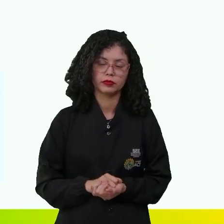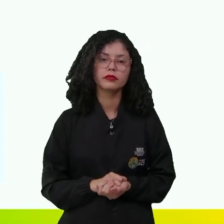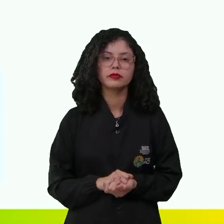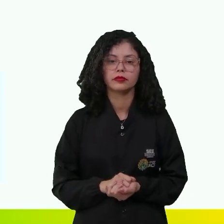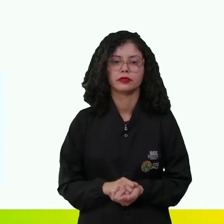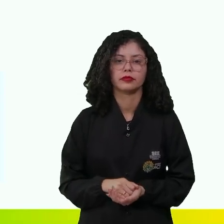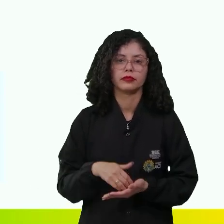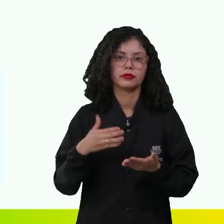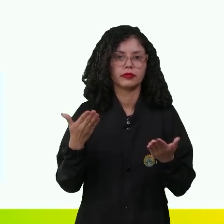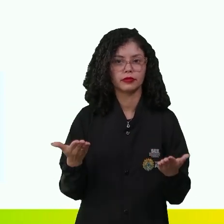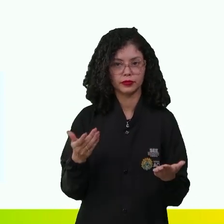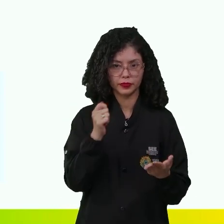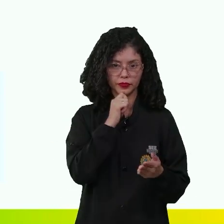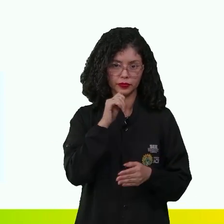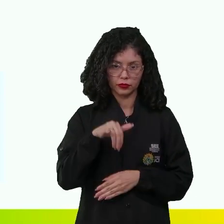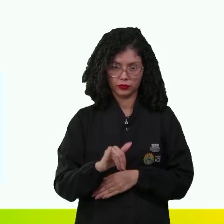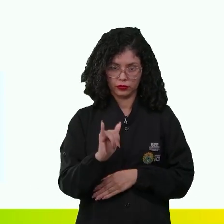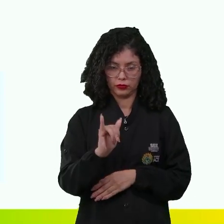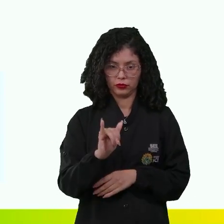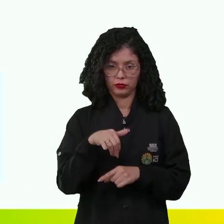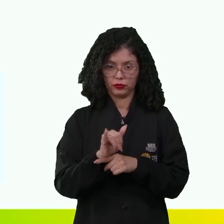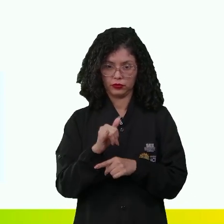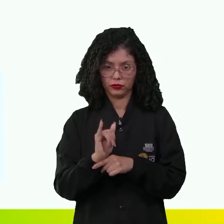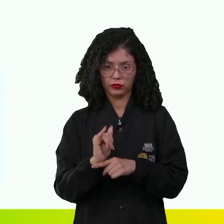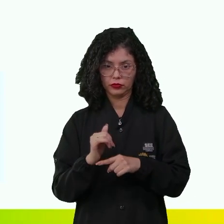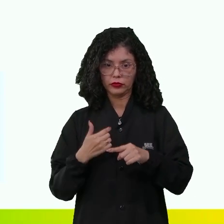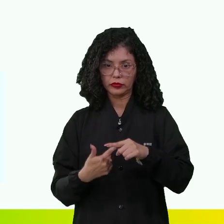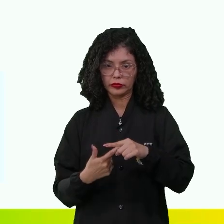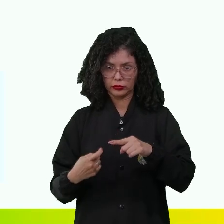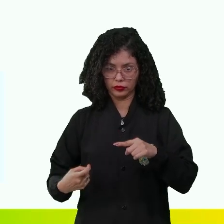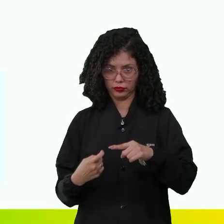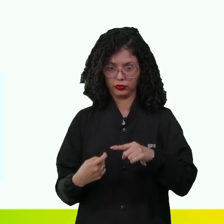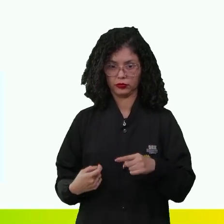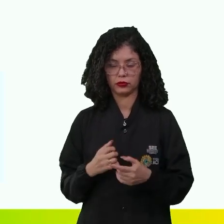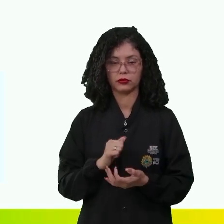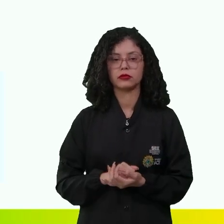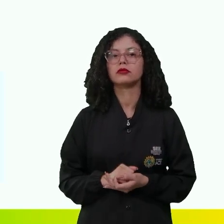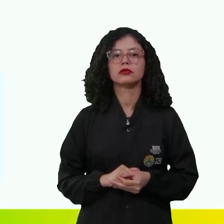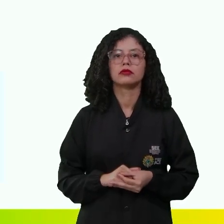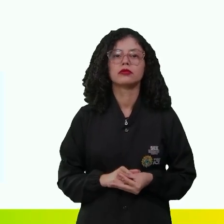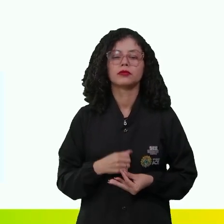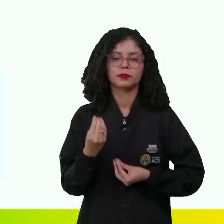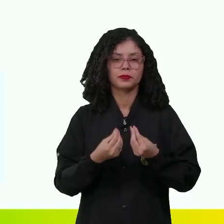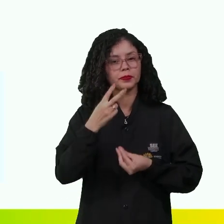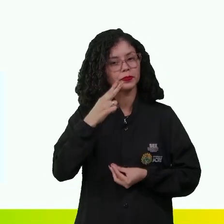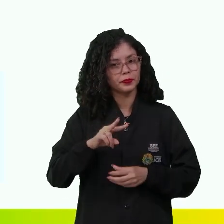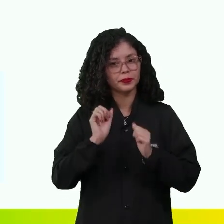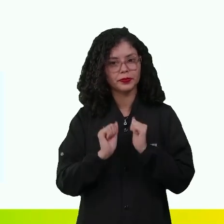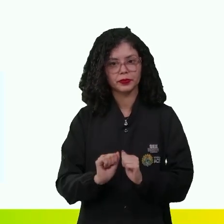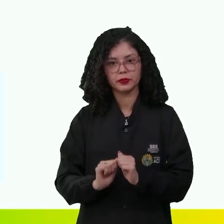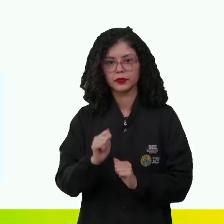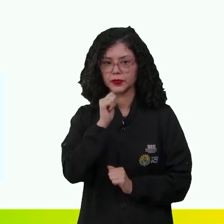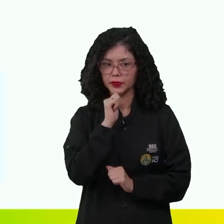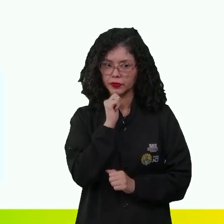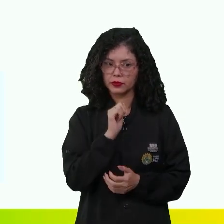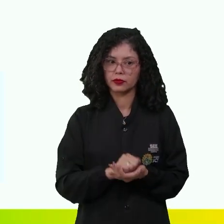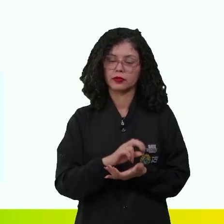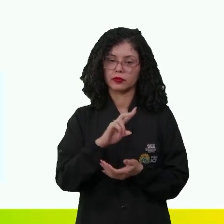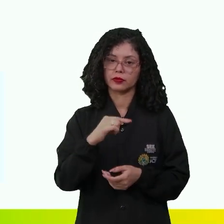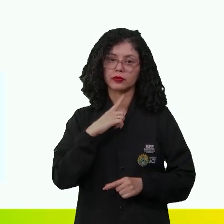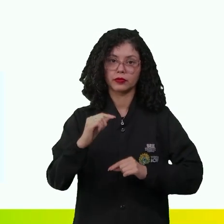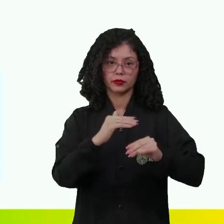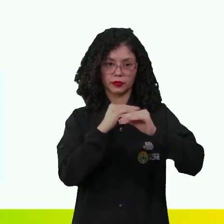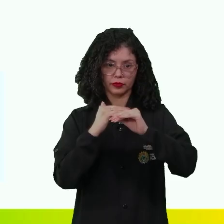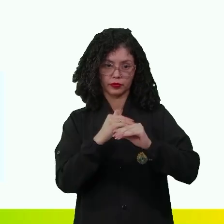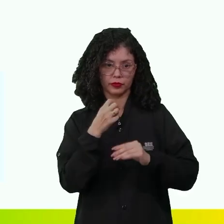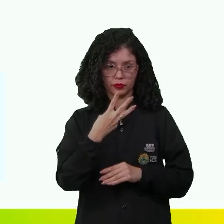3,20. Então, Y, valor a pagar, sobre X, como você pode ver aqui, ele vai ser igual